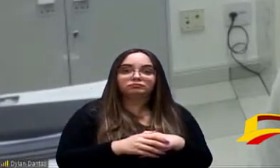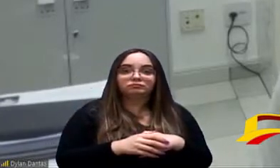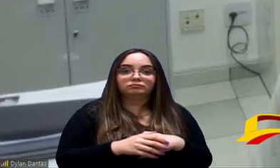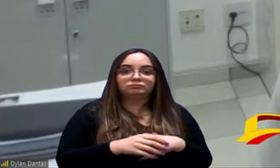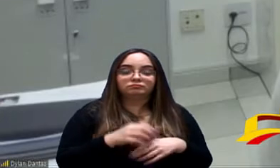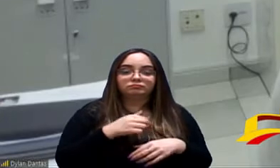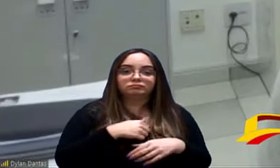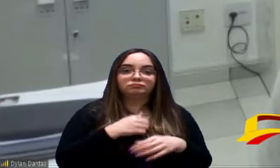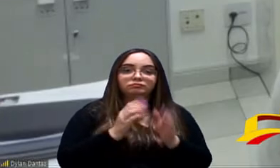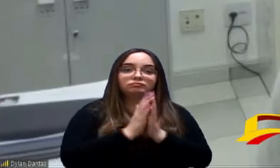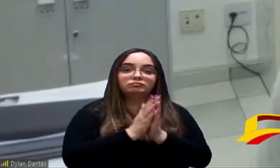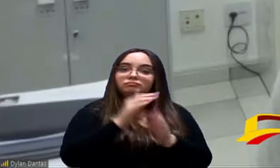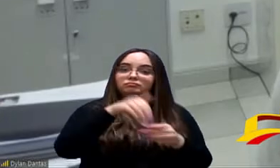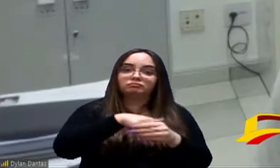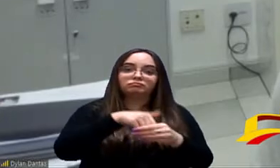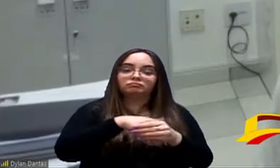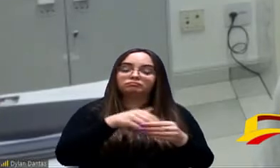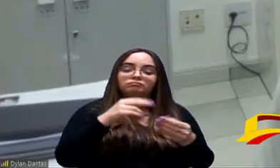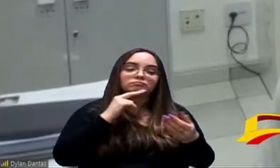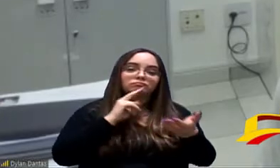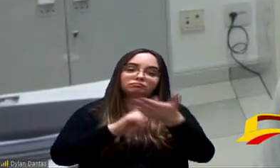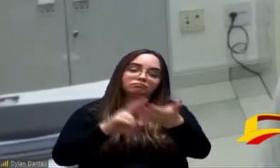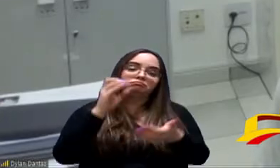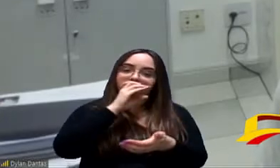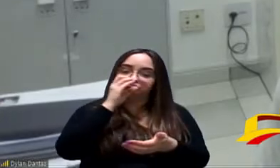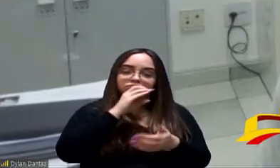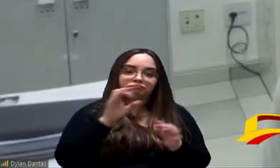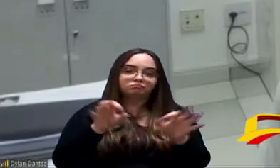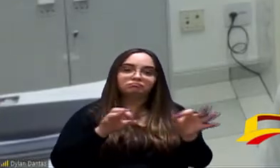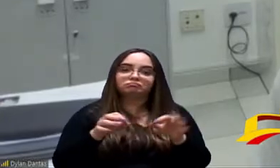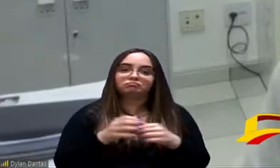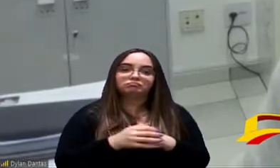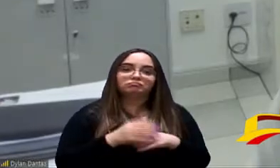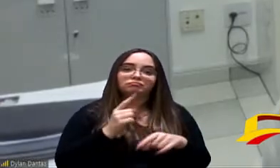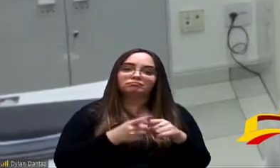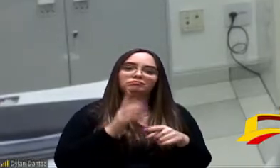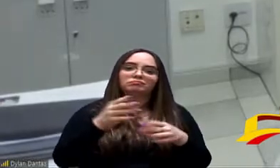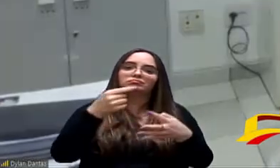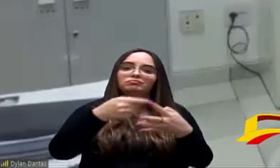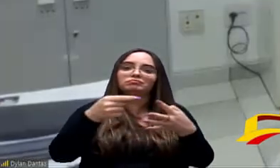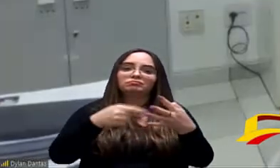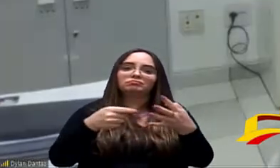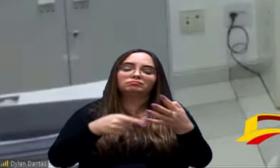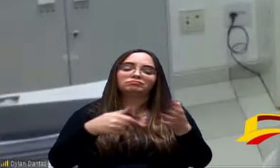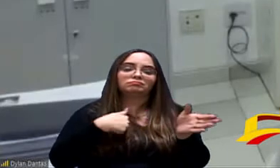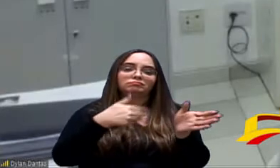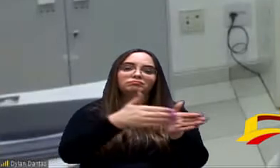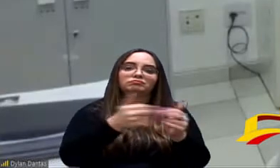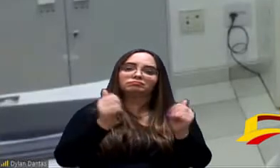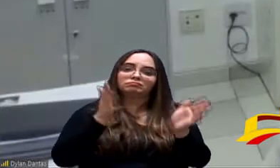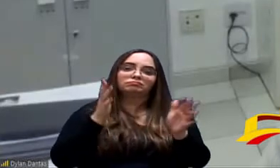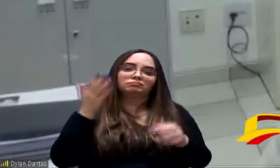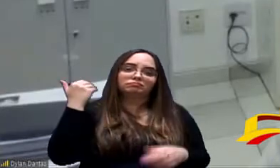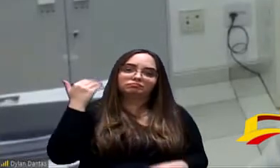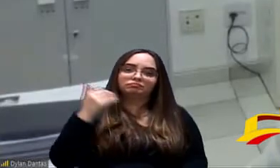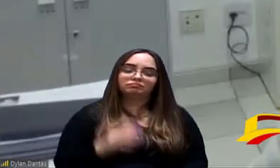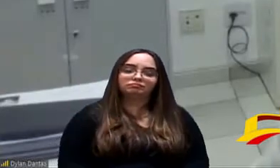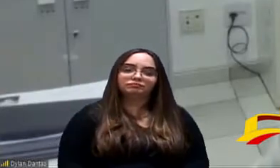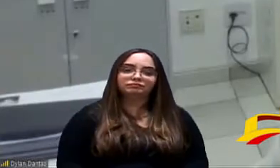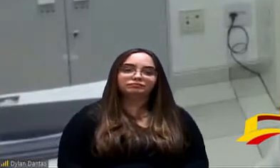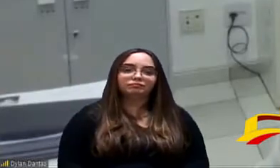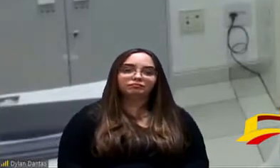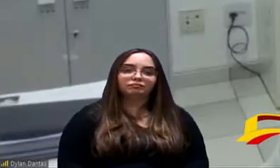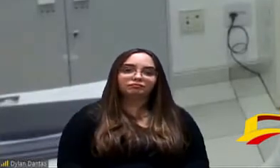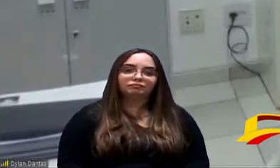eu pediria a votação dele para ser encaminhado para o Executivo, tendo em vista que já tem algumas semanas que o requerimento está em destaque. Né?